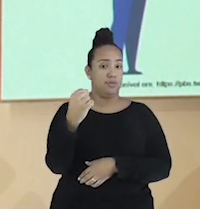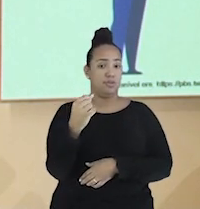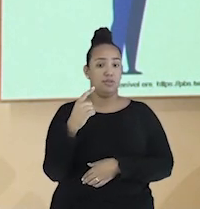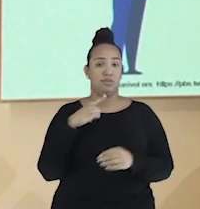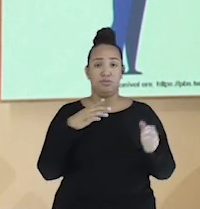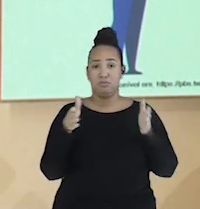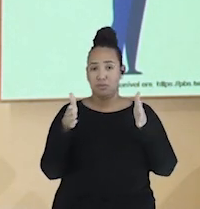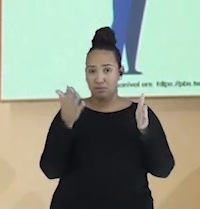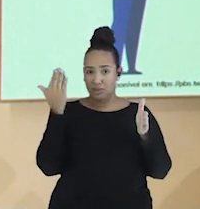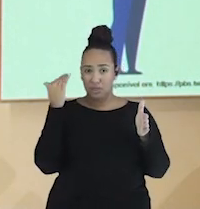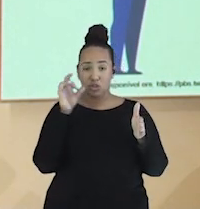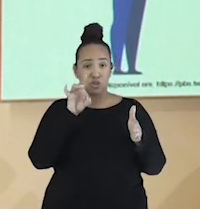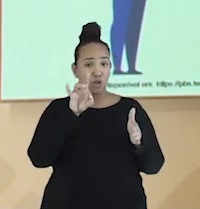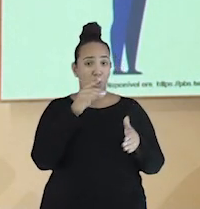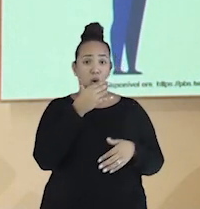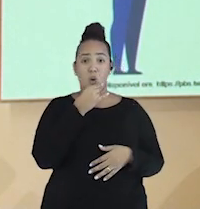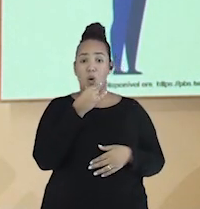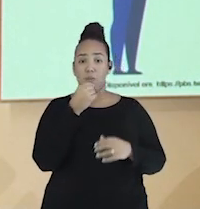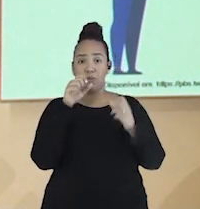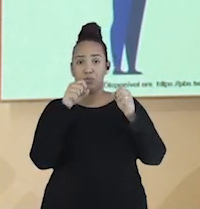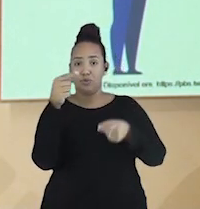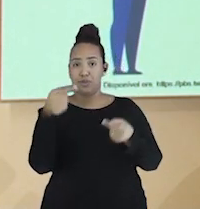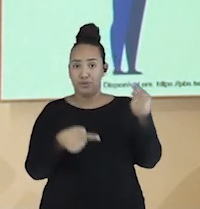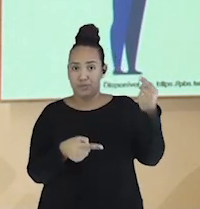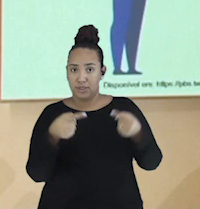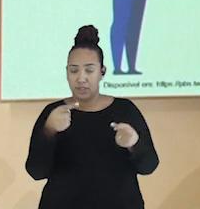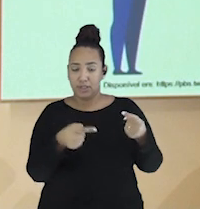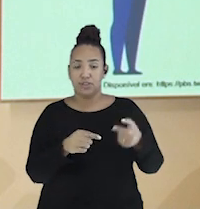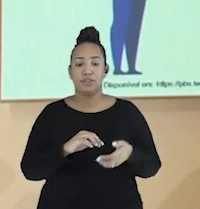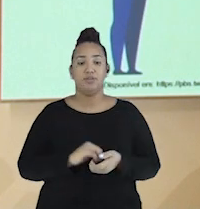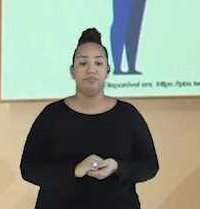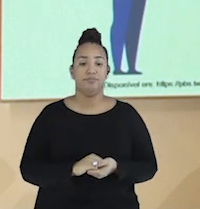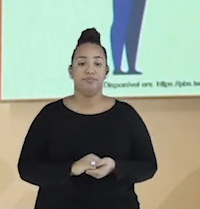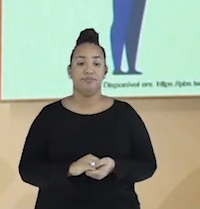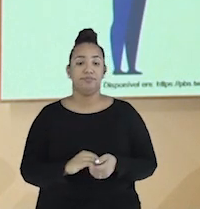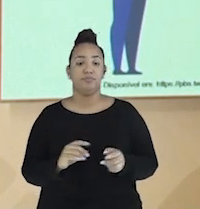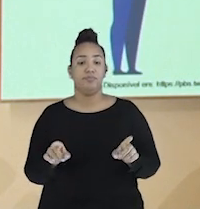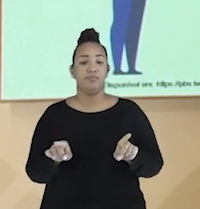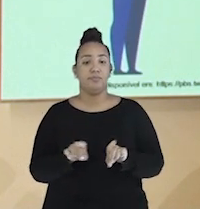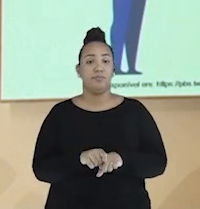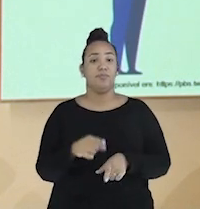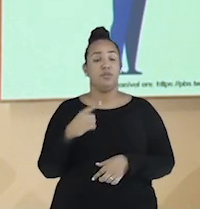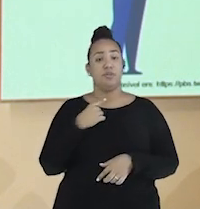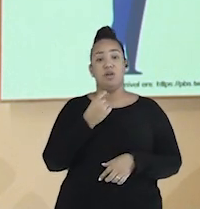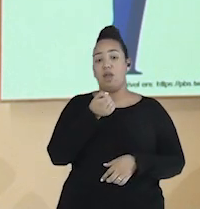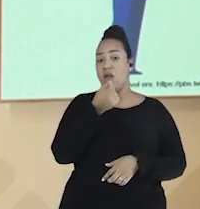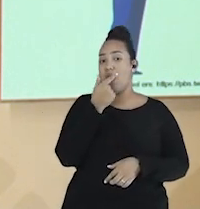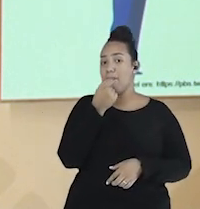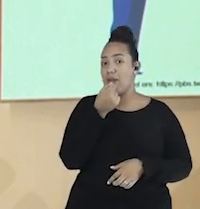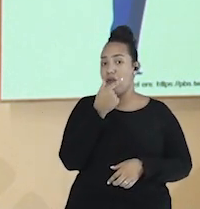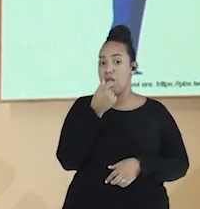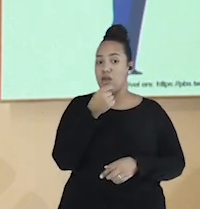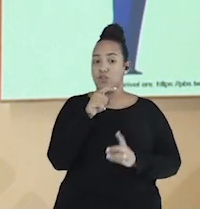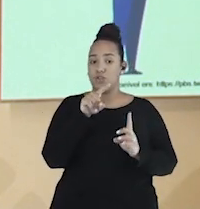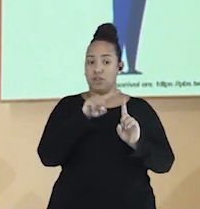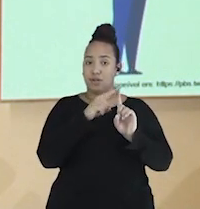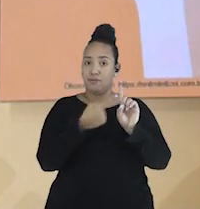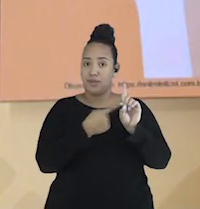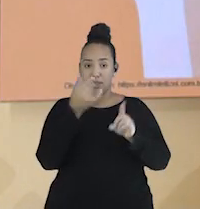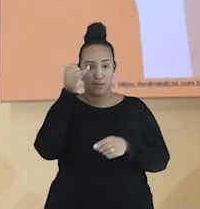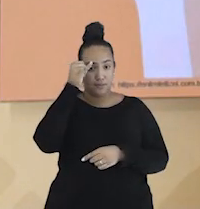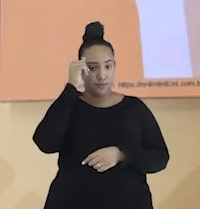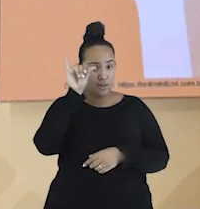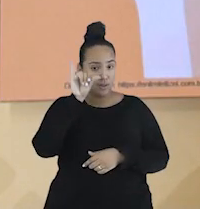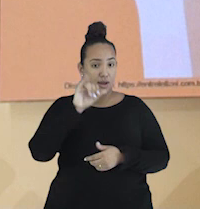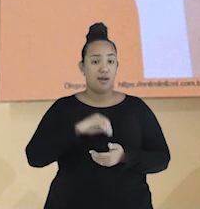tempo atrás, só os homens participavam da política, a criação da pílula anticoncepcional,